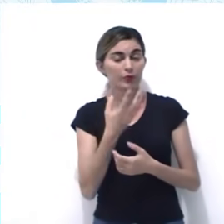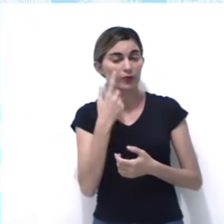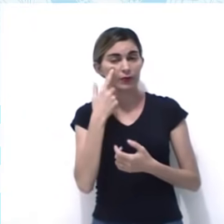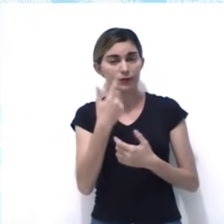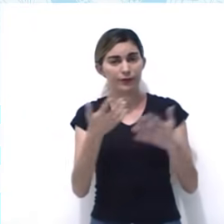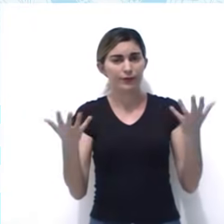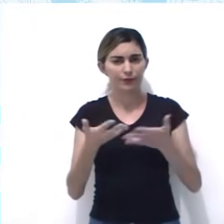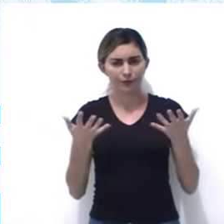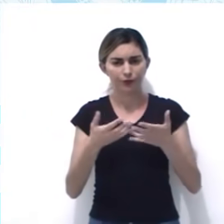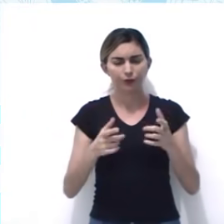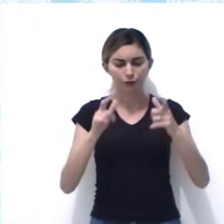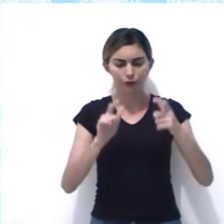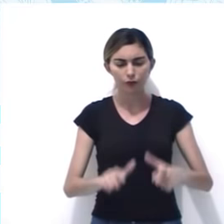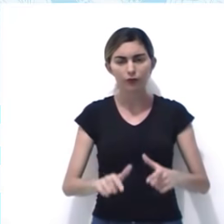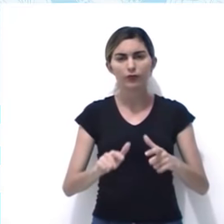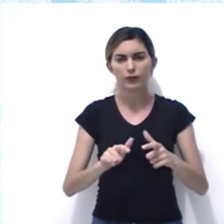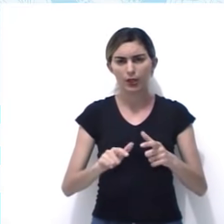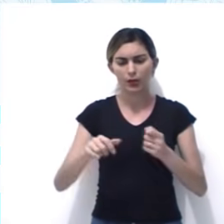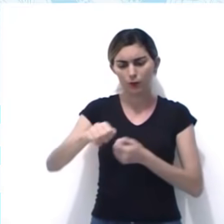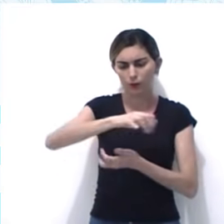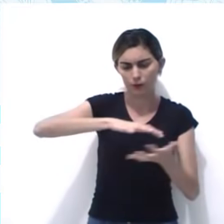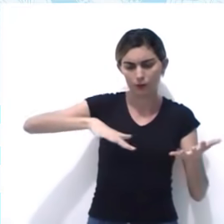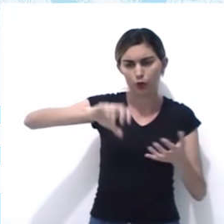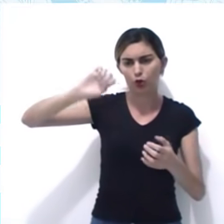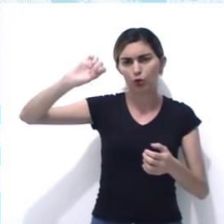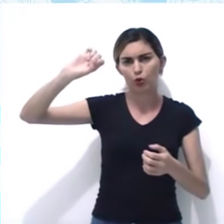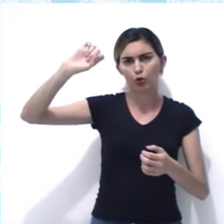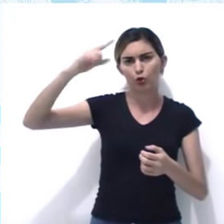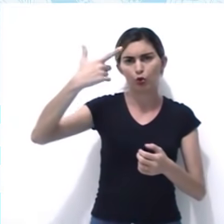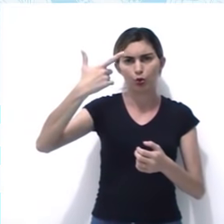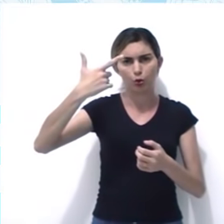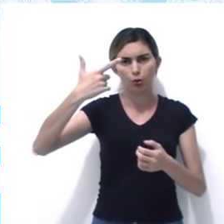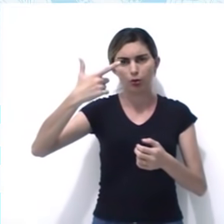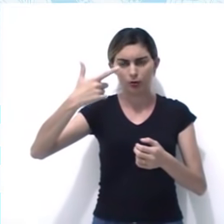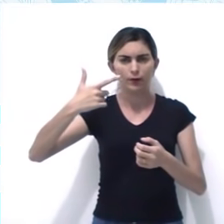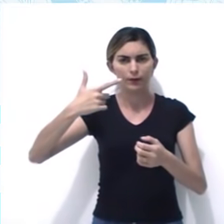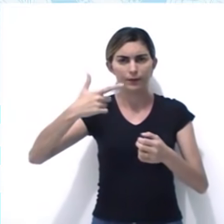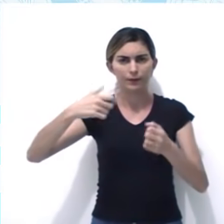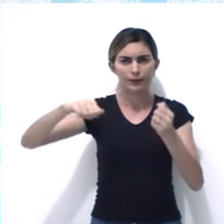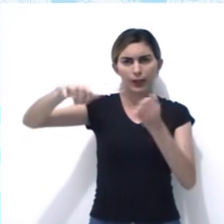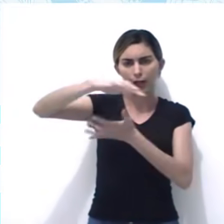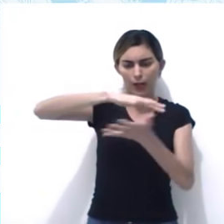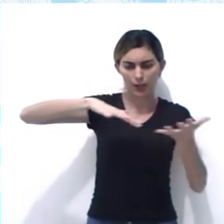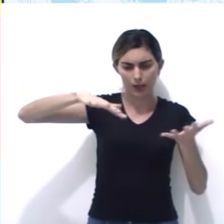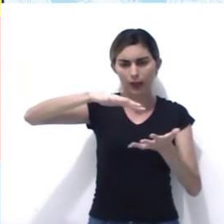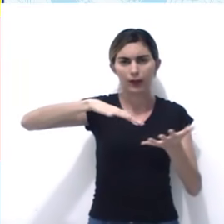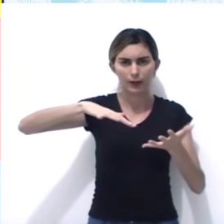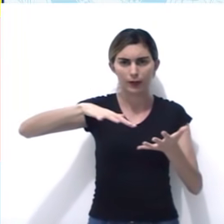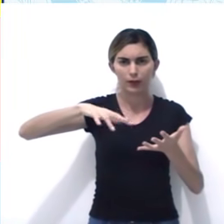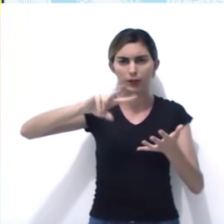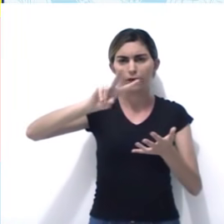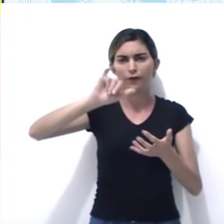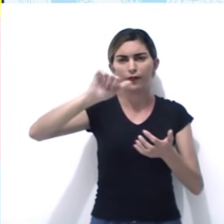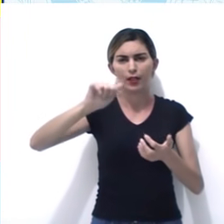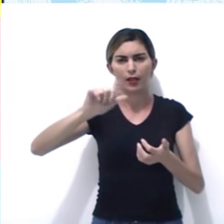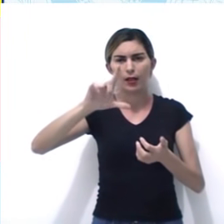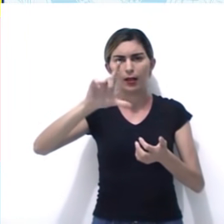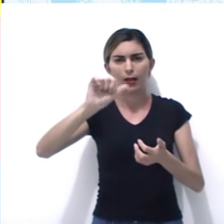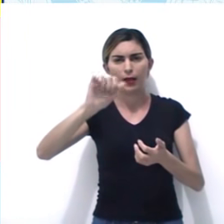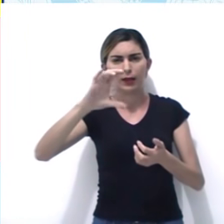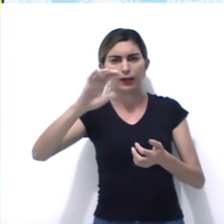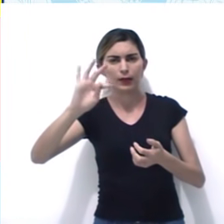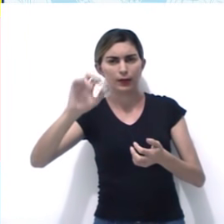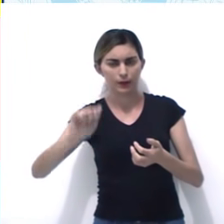a localização do sistema solar na nossa galáxia que é chamada via láctea vamos ver na imagem